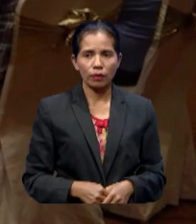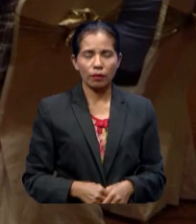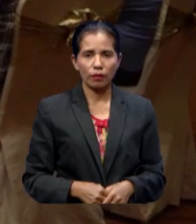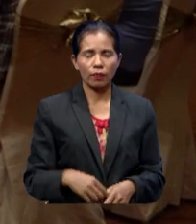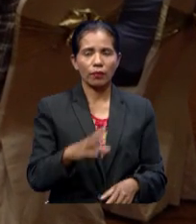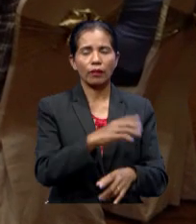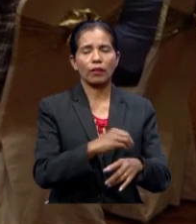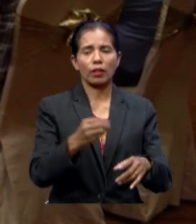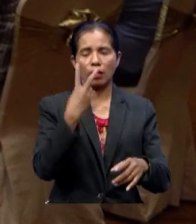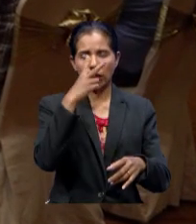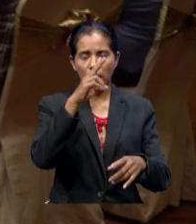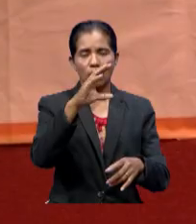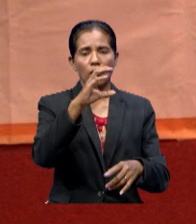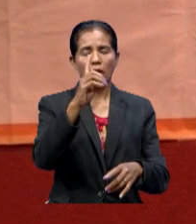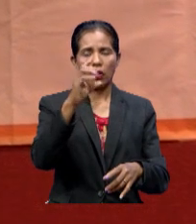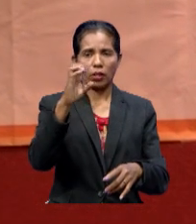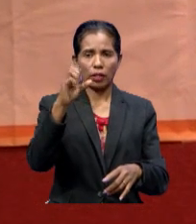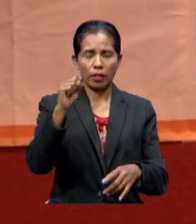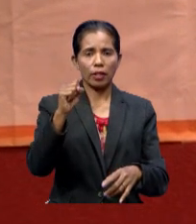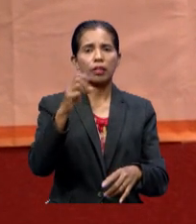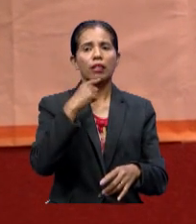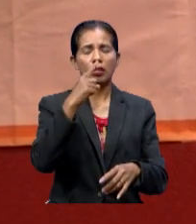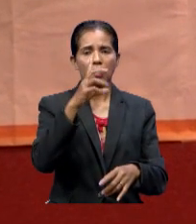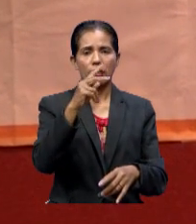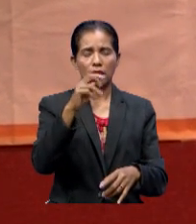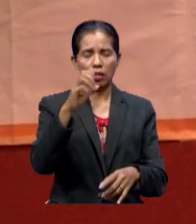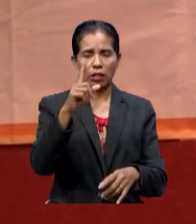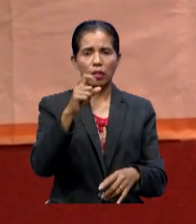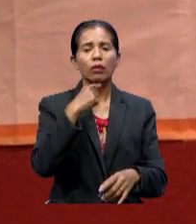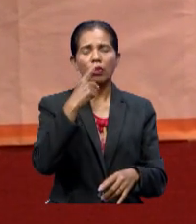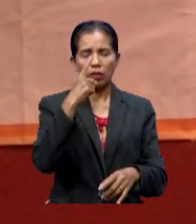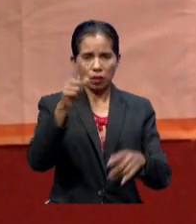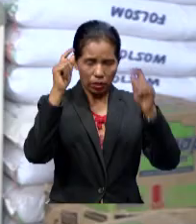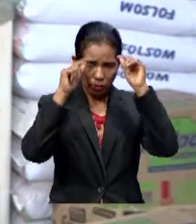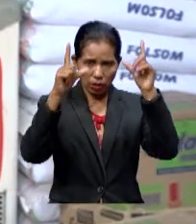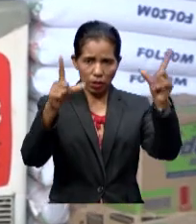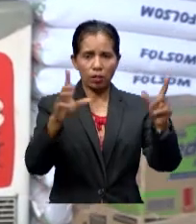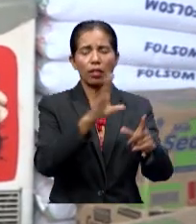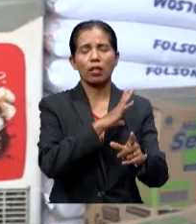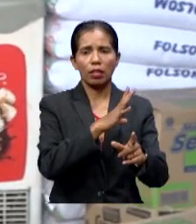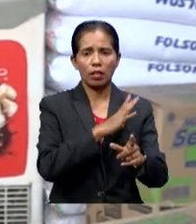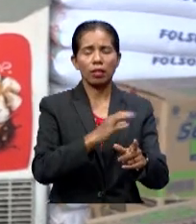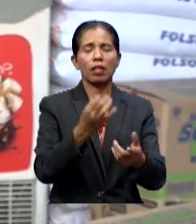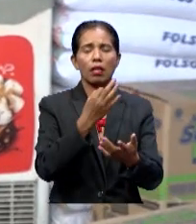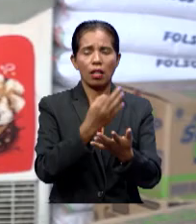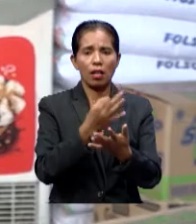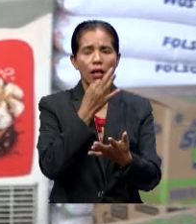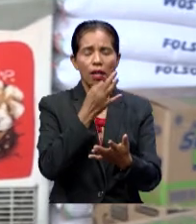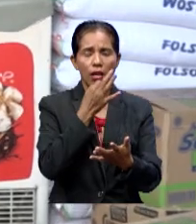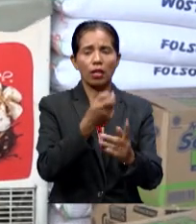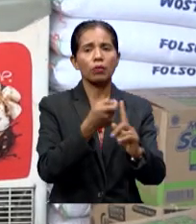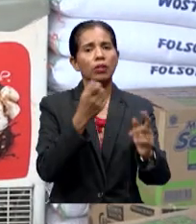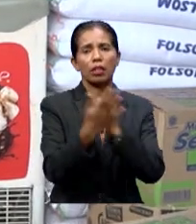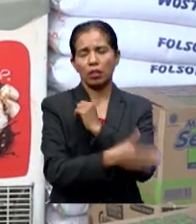Coordenador Vocal Point Codex, Ministério Saúde, Nilton da Cruz Ateten, durante ne Timor Leste dependência de ba produto ka han